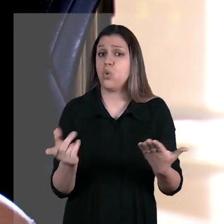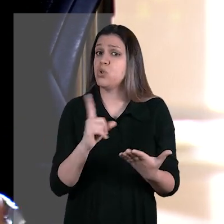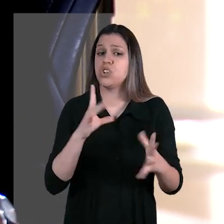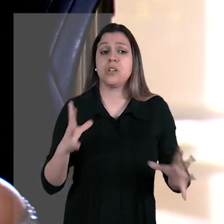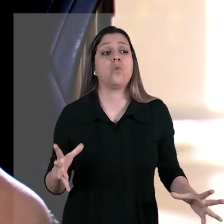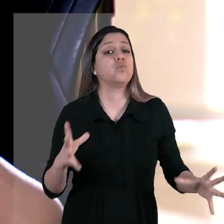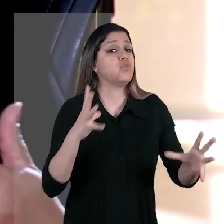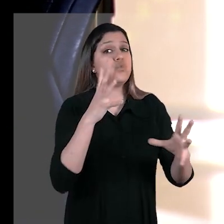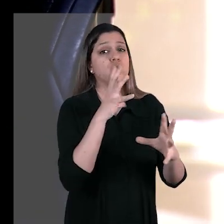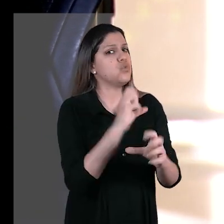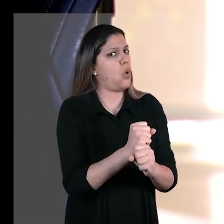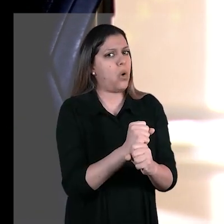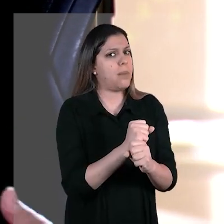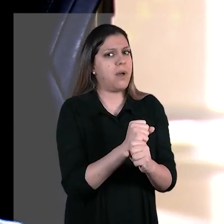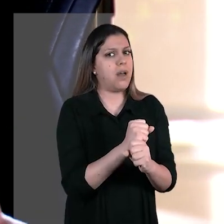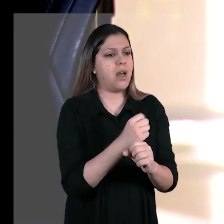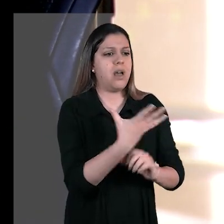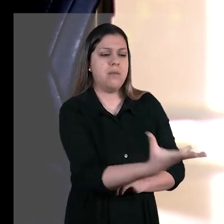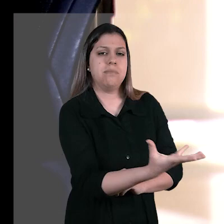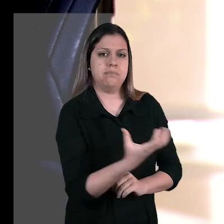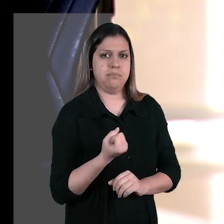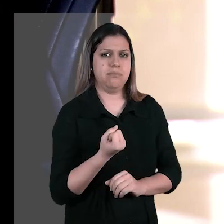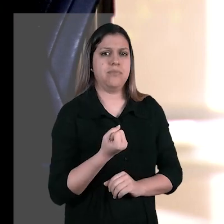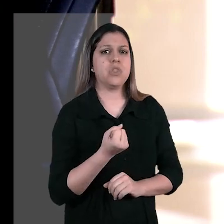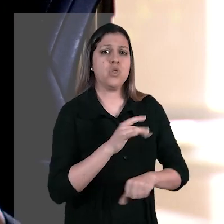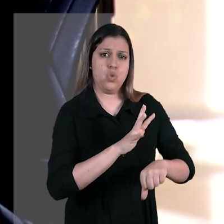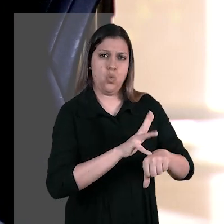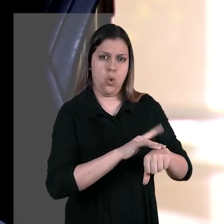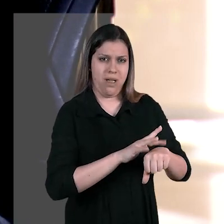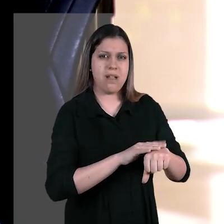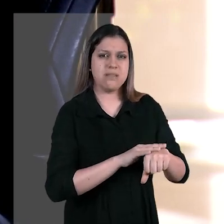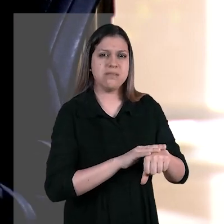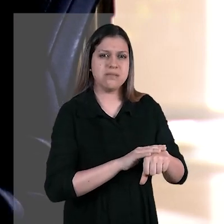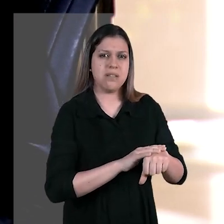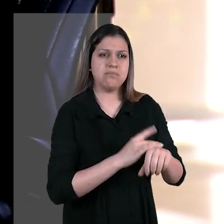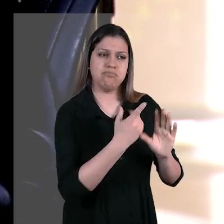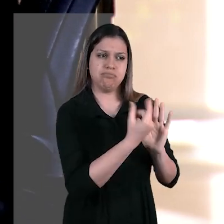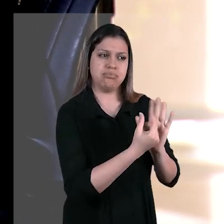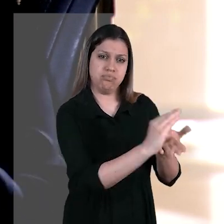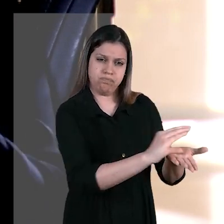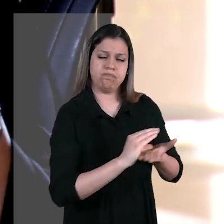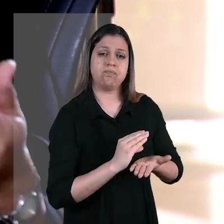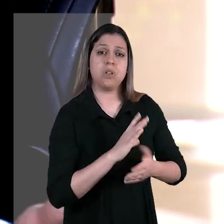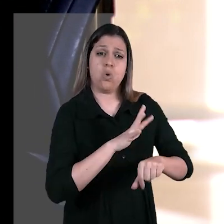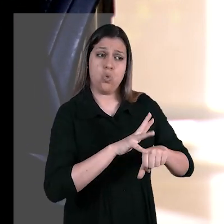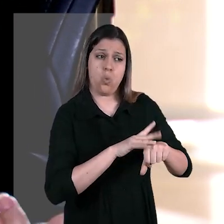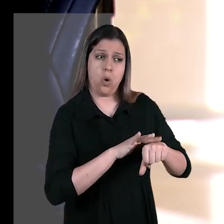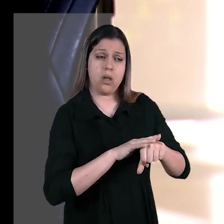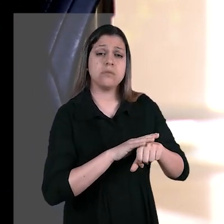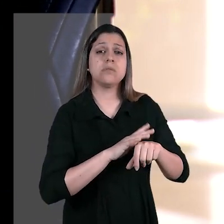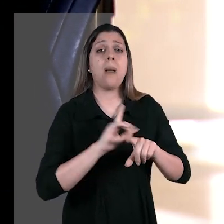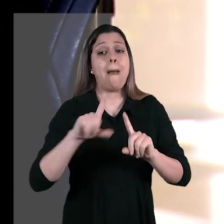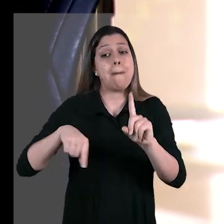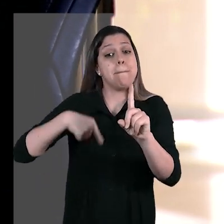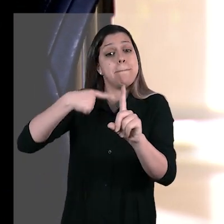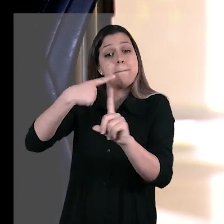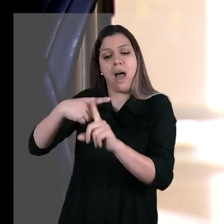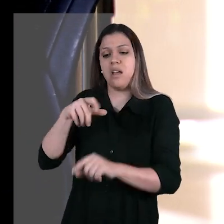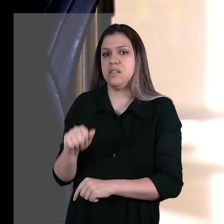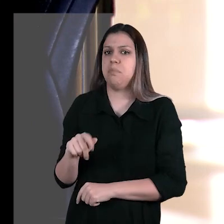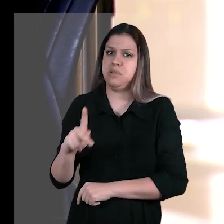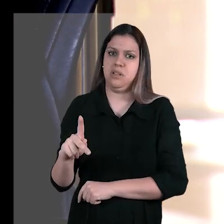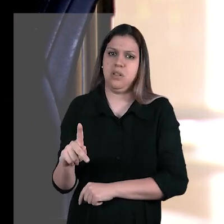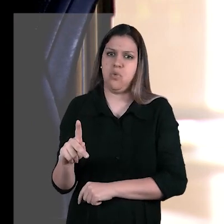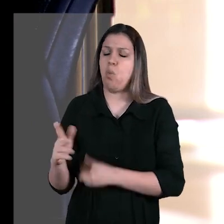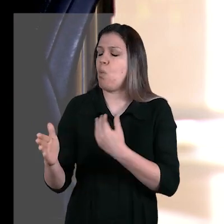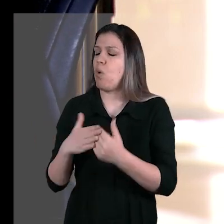cumula auxílio-doença, na regra que vigora, não cumula auxílio-doença com aposentadoria, quer seja